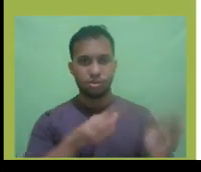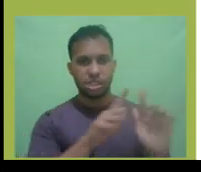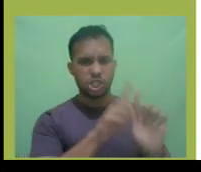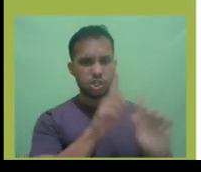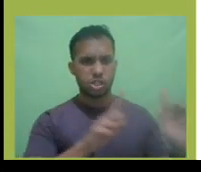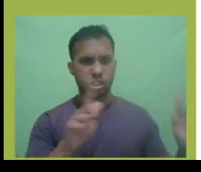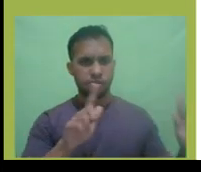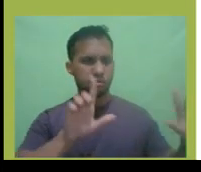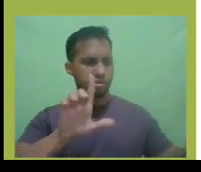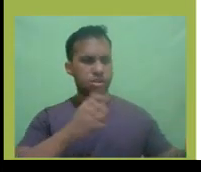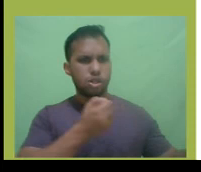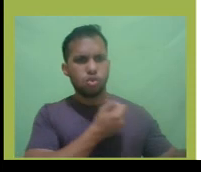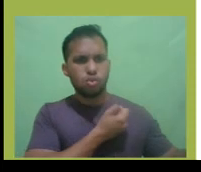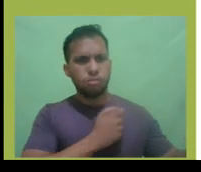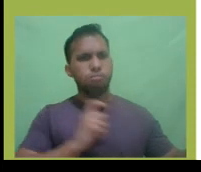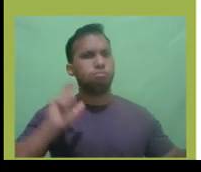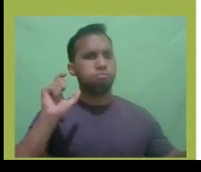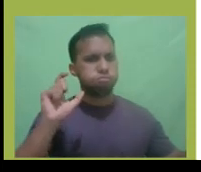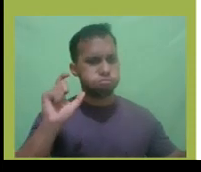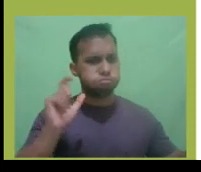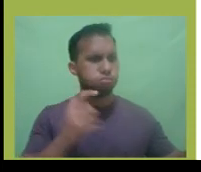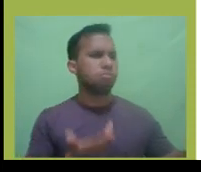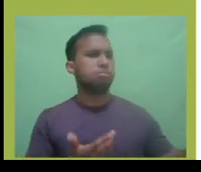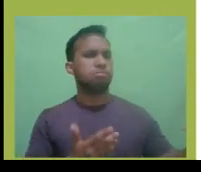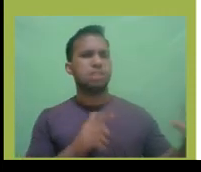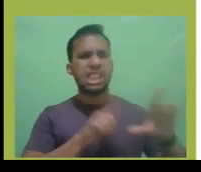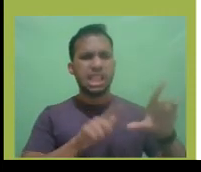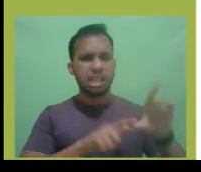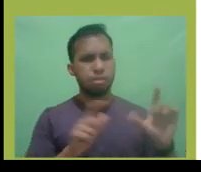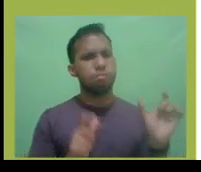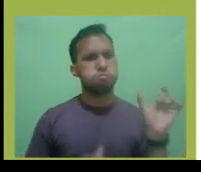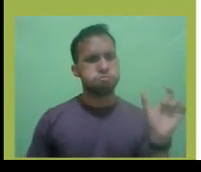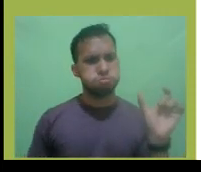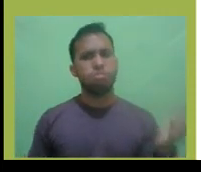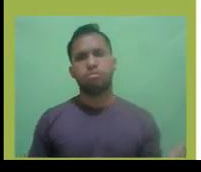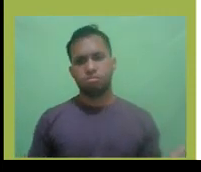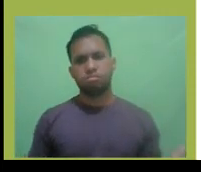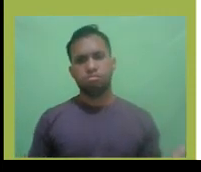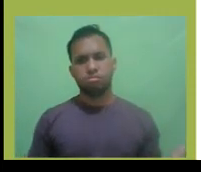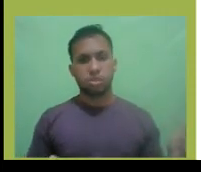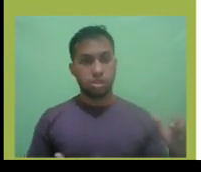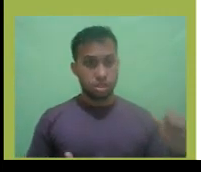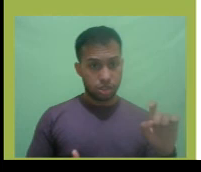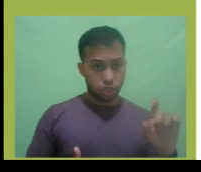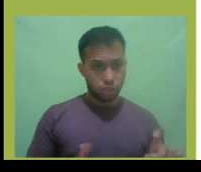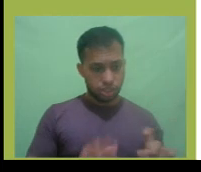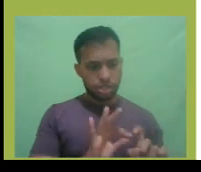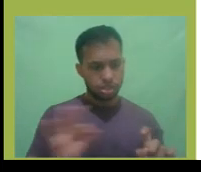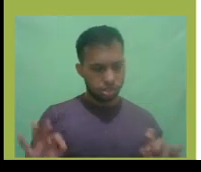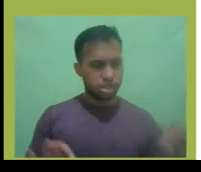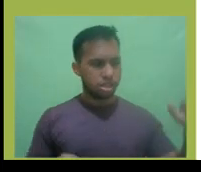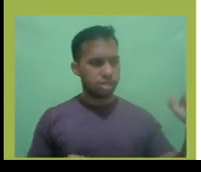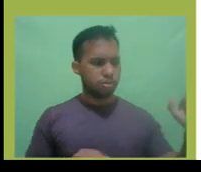enxergar, explicando sempre antes o que tem no eixo X, o que tem no eixo Y, o que significa a cor vermelha e a cor laranja.